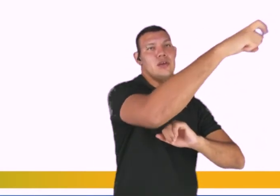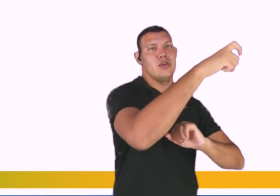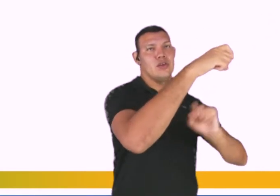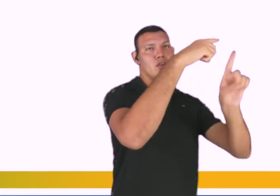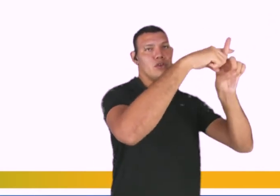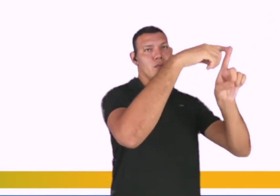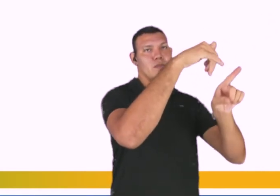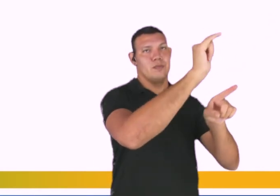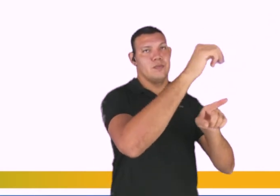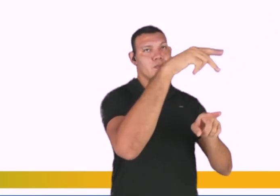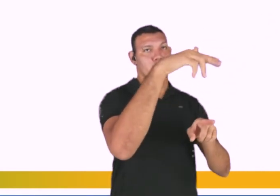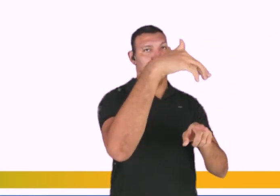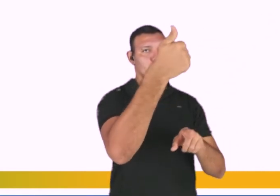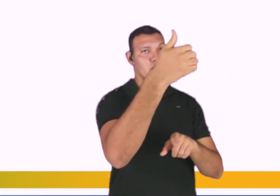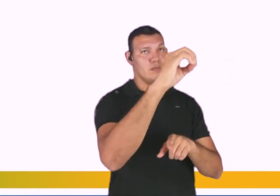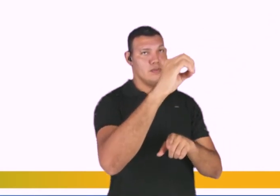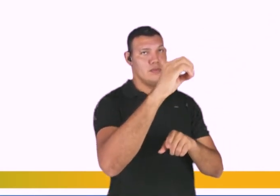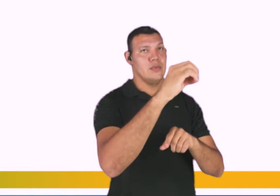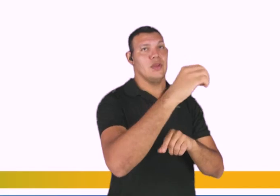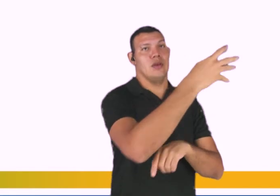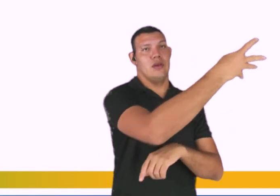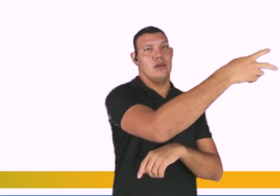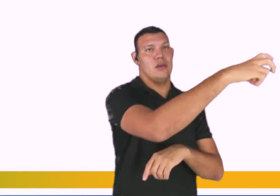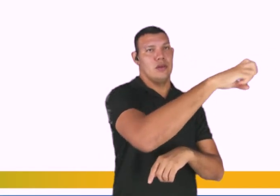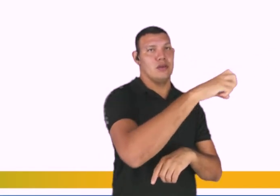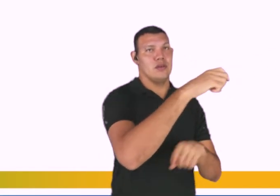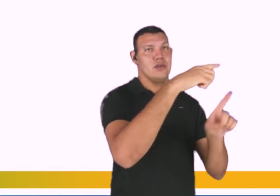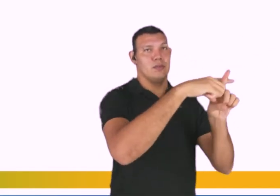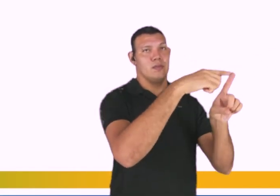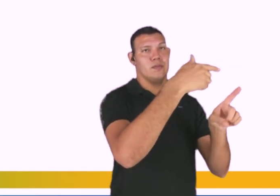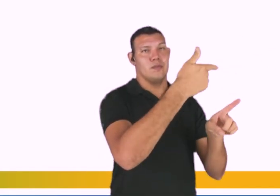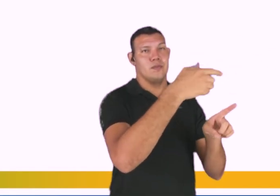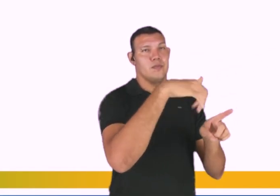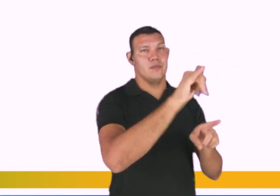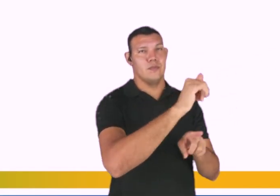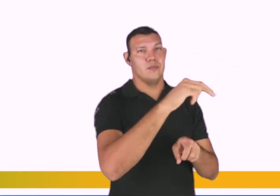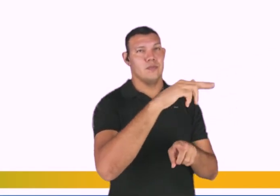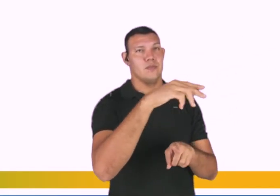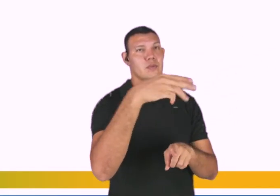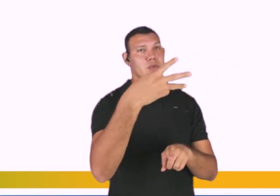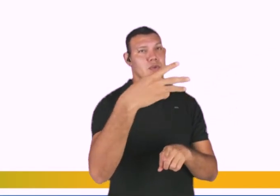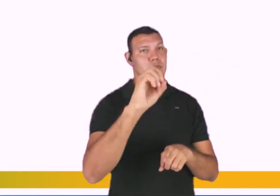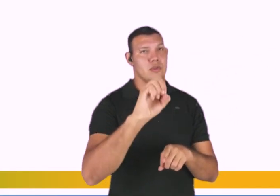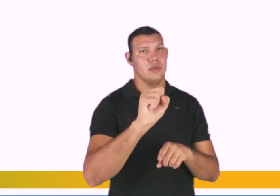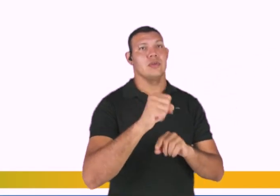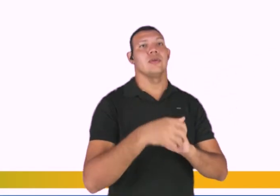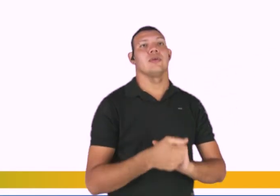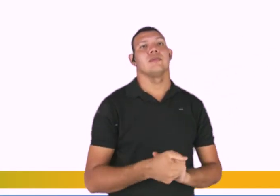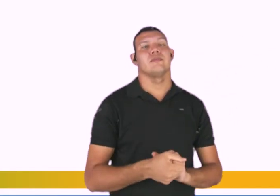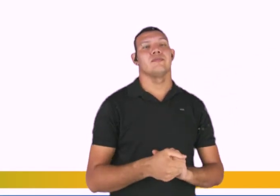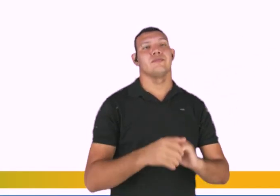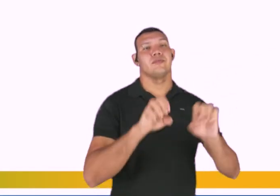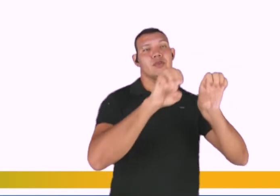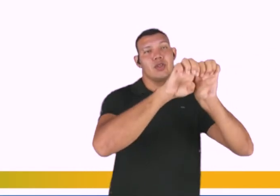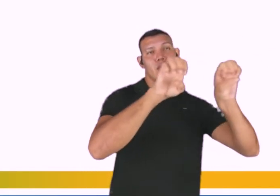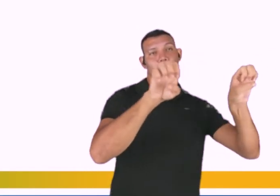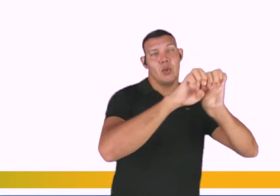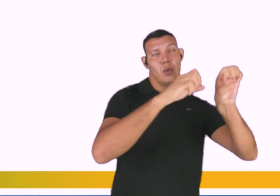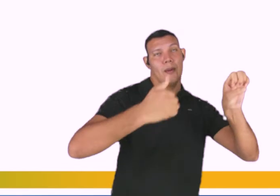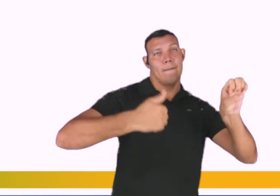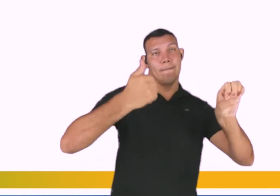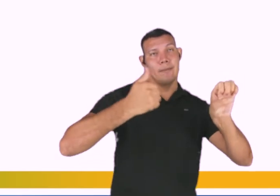equação, 4x mais 2y igual a 38. E aí você vai trabalhar a primeira equação, onde